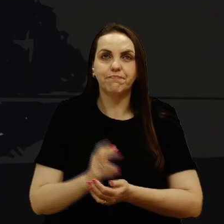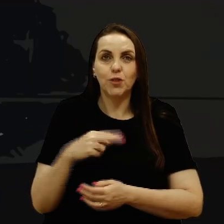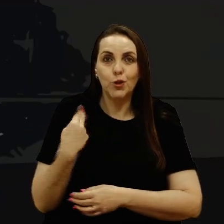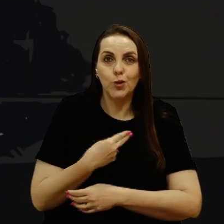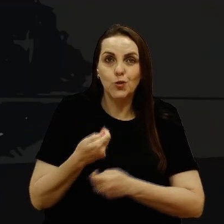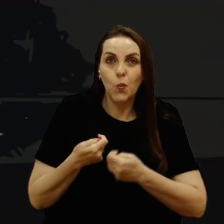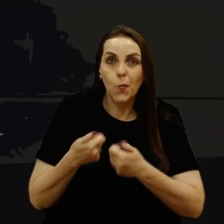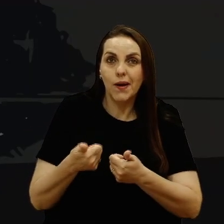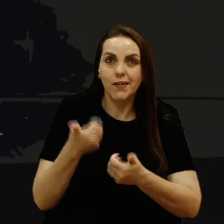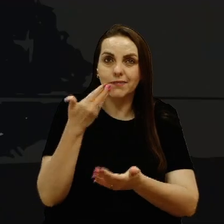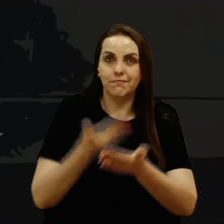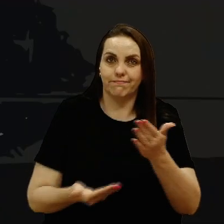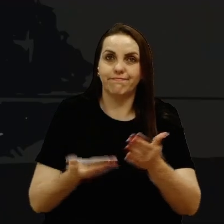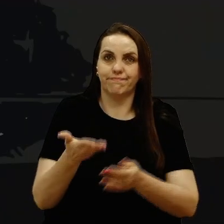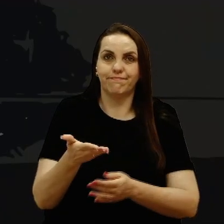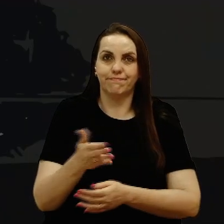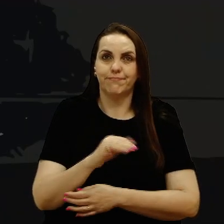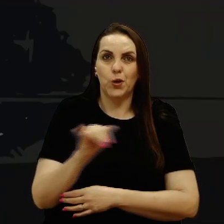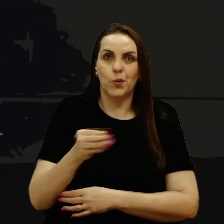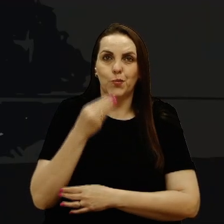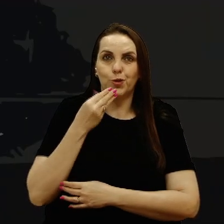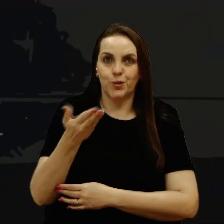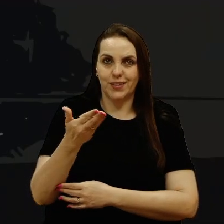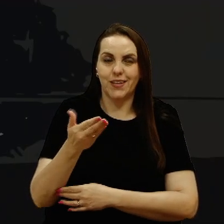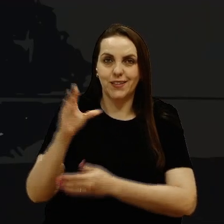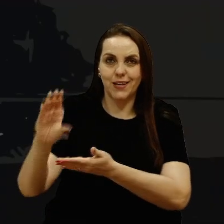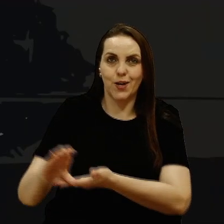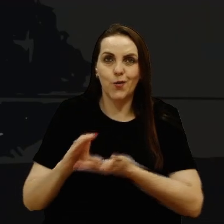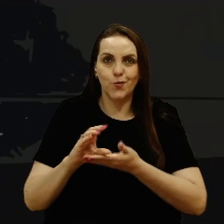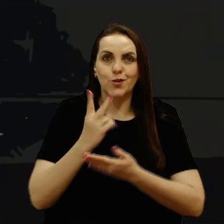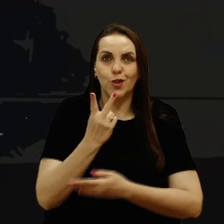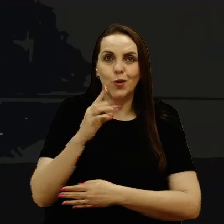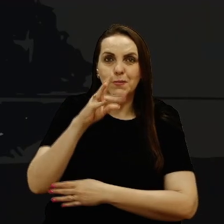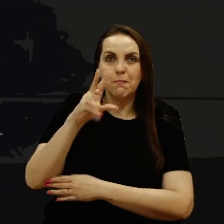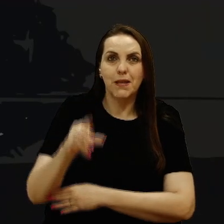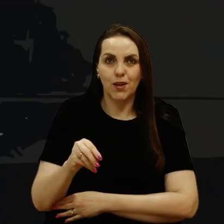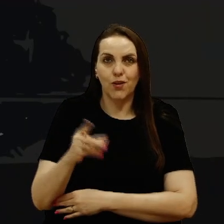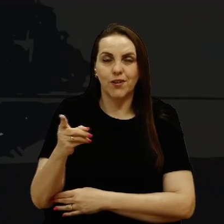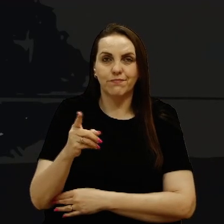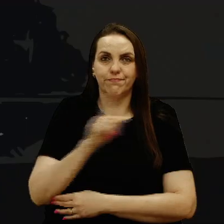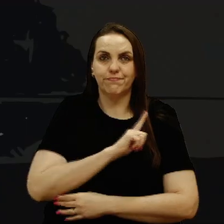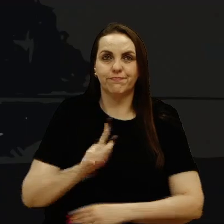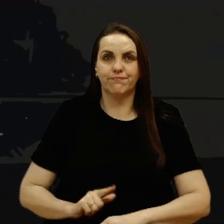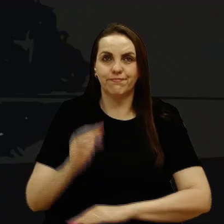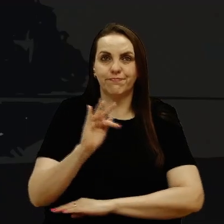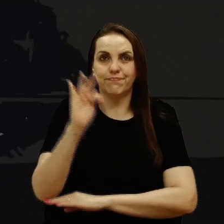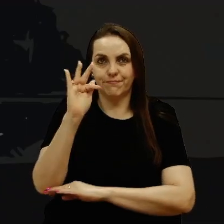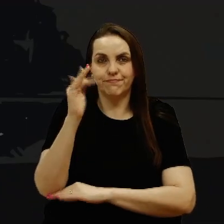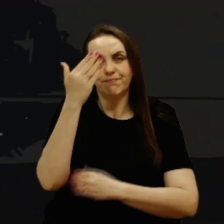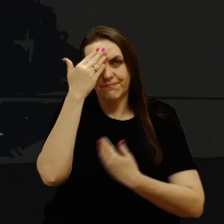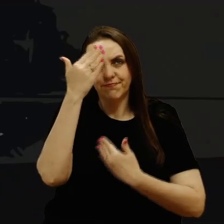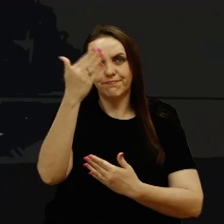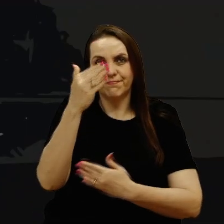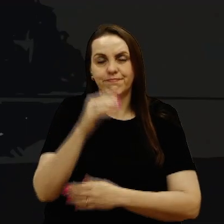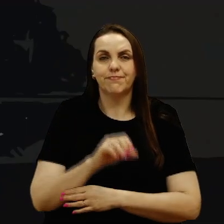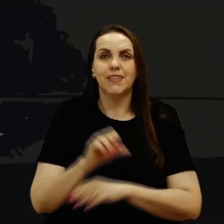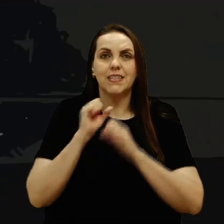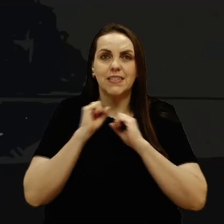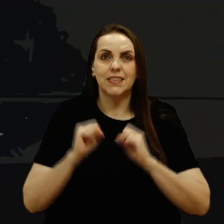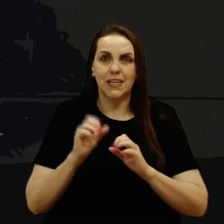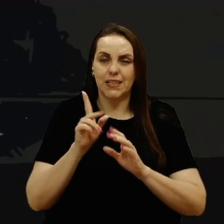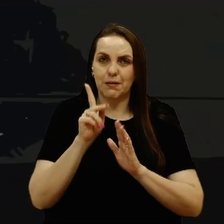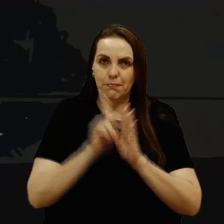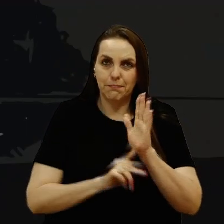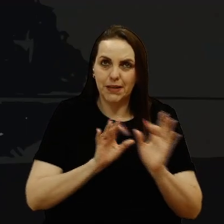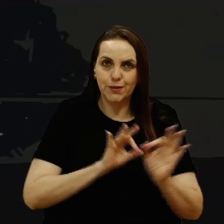esse recurso de 2 milhões e 200 do governo federal. Eu quero agradecer também a CEPLAN, agradecer a Sendic,